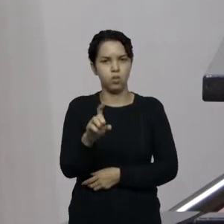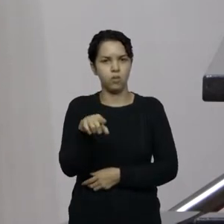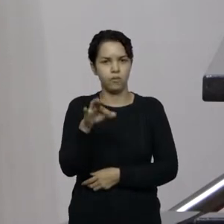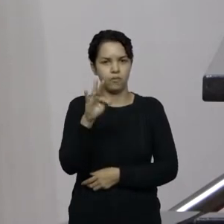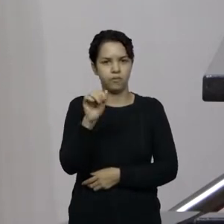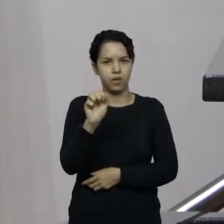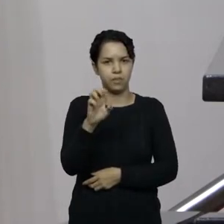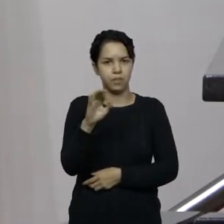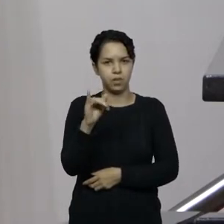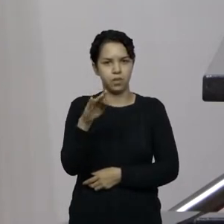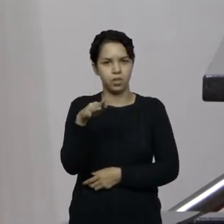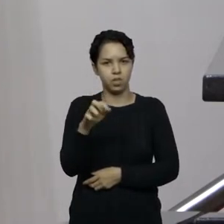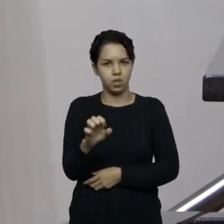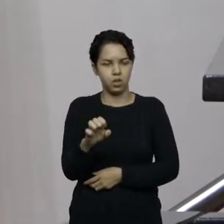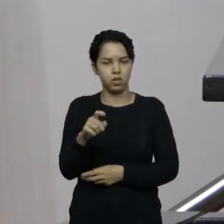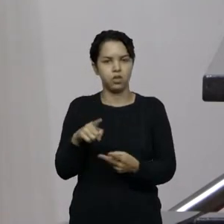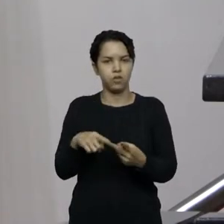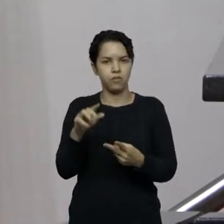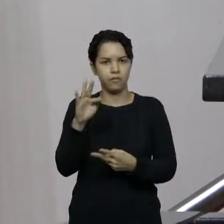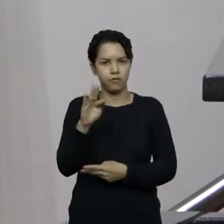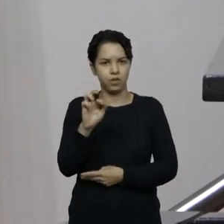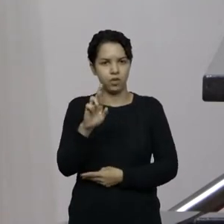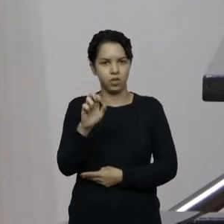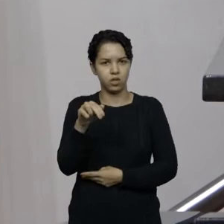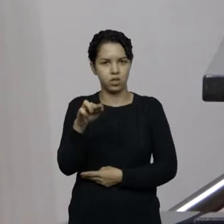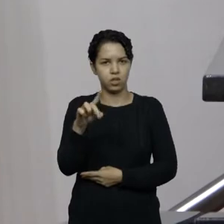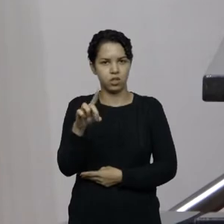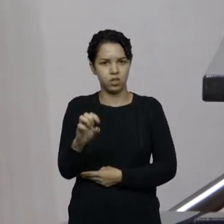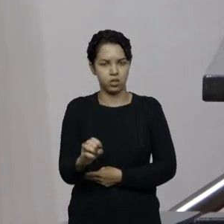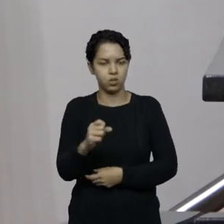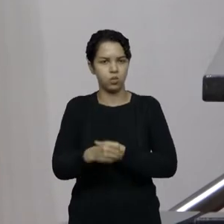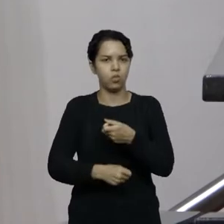e Fernando Severo 2015